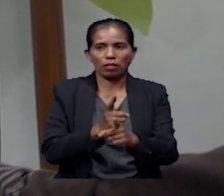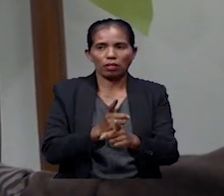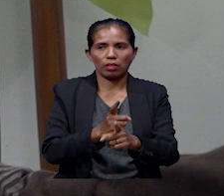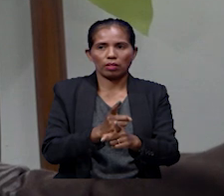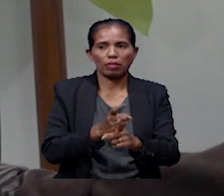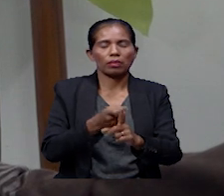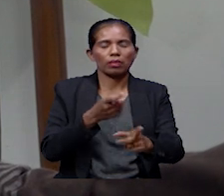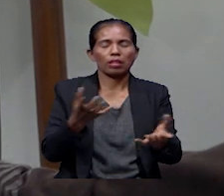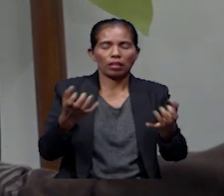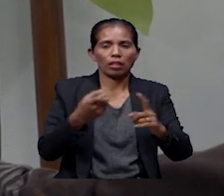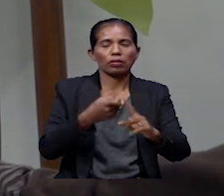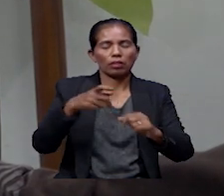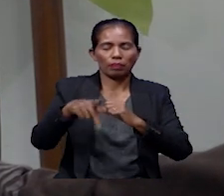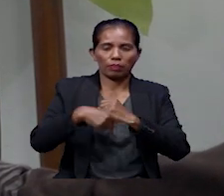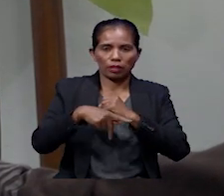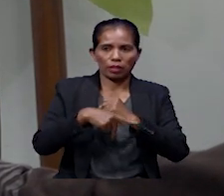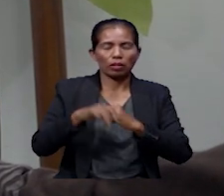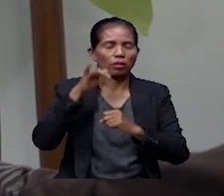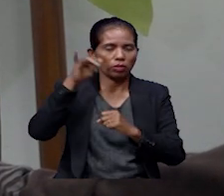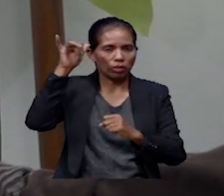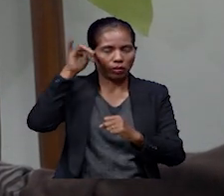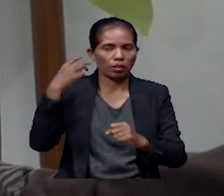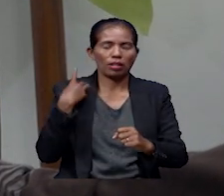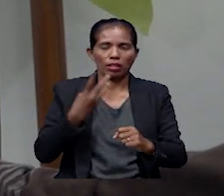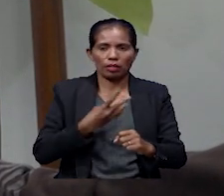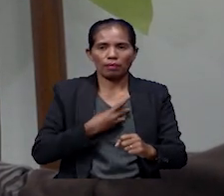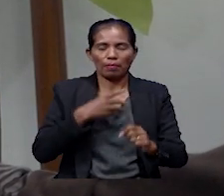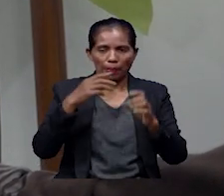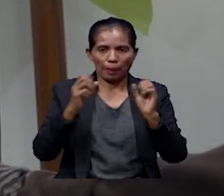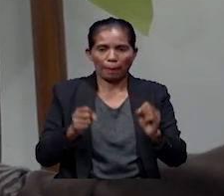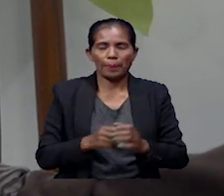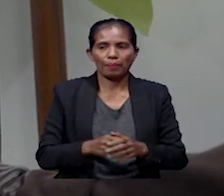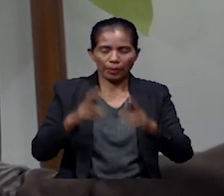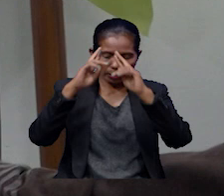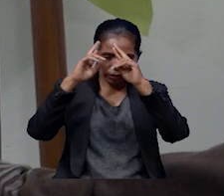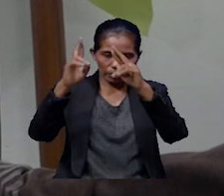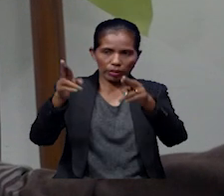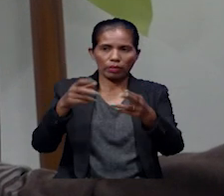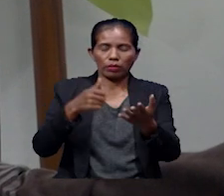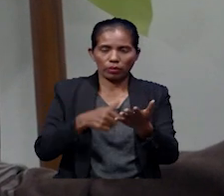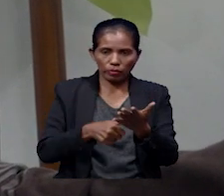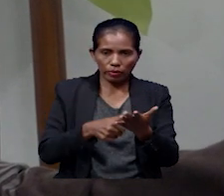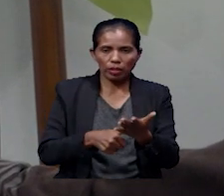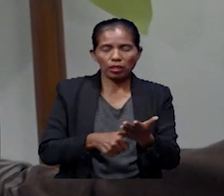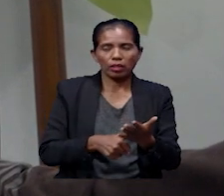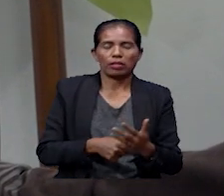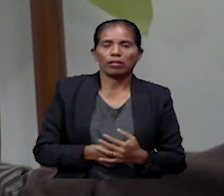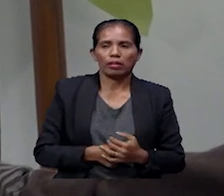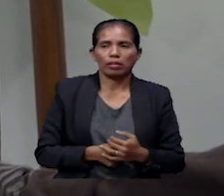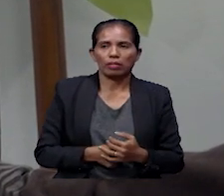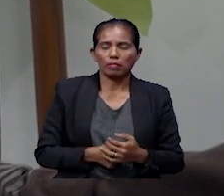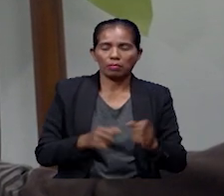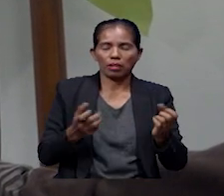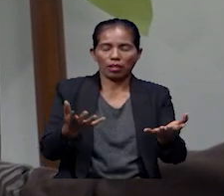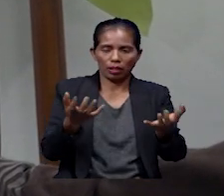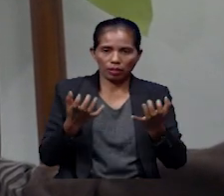partido nenhum. Tanto eu sei que né, nessa ato, ida, tu respeita o convite, respeita a iniciativa,